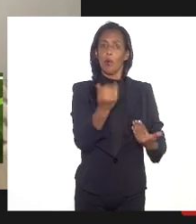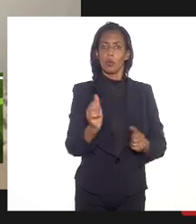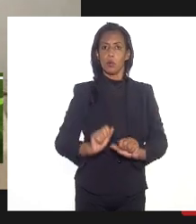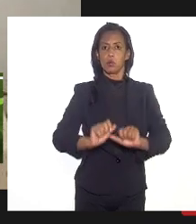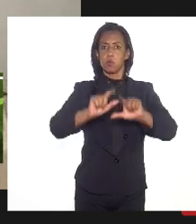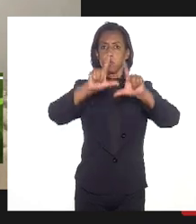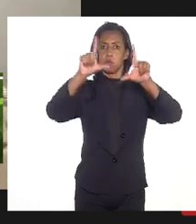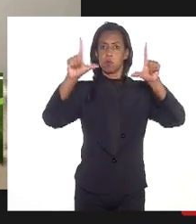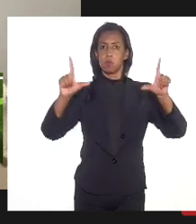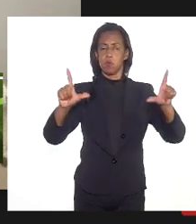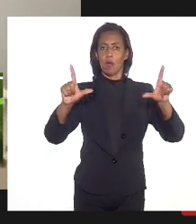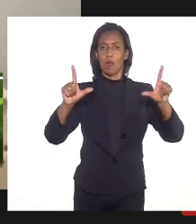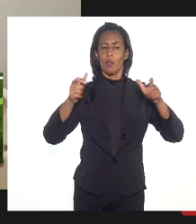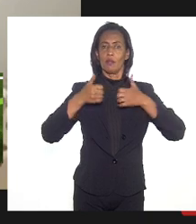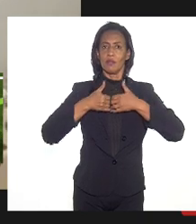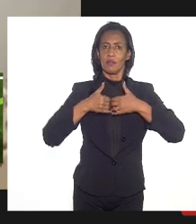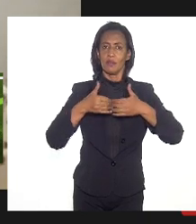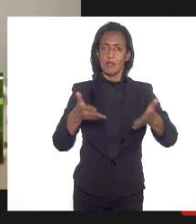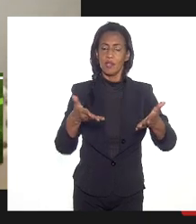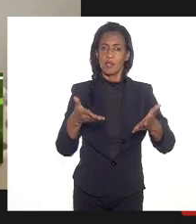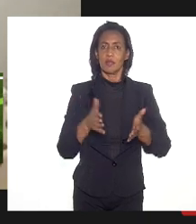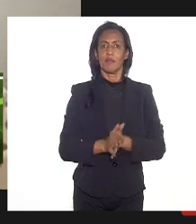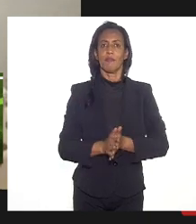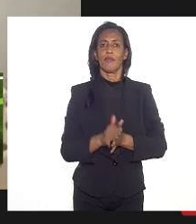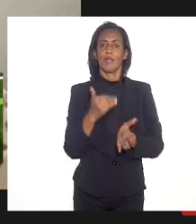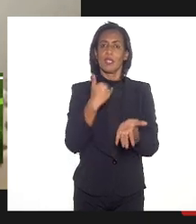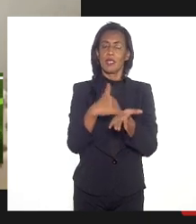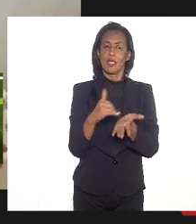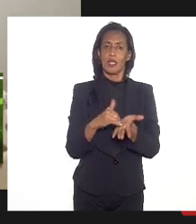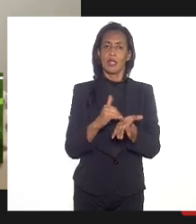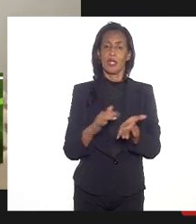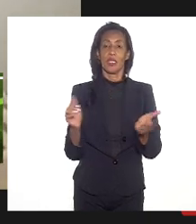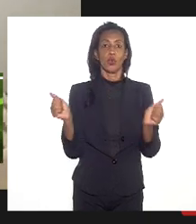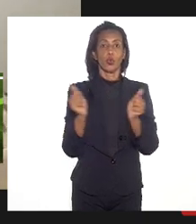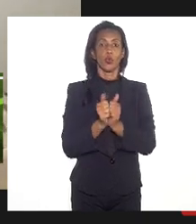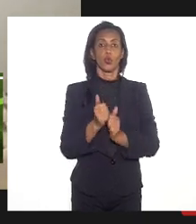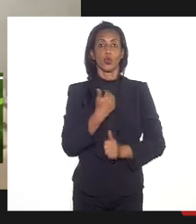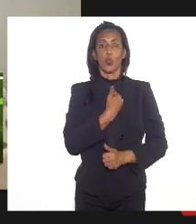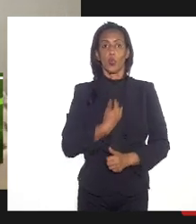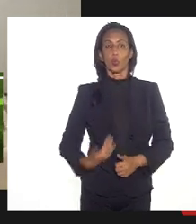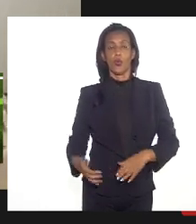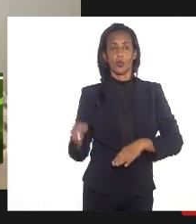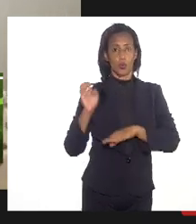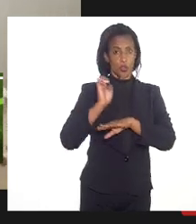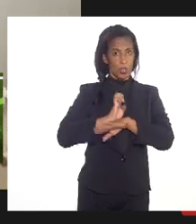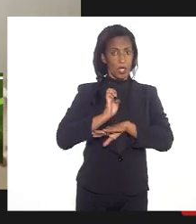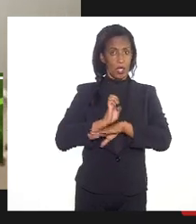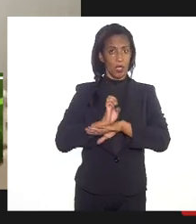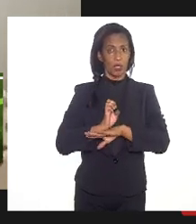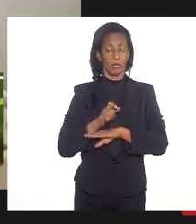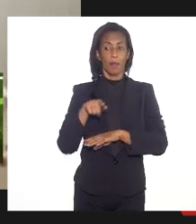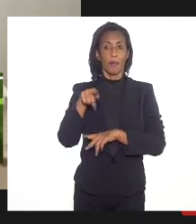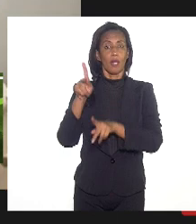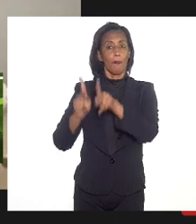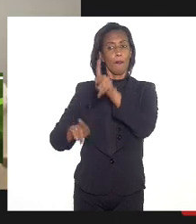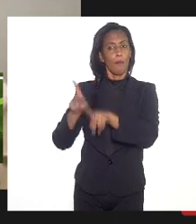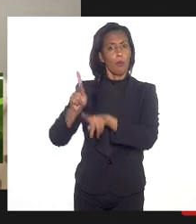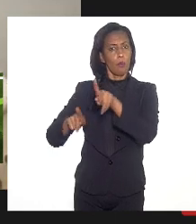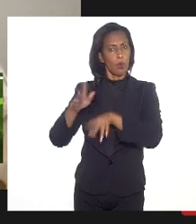apresentar as iniciativas da Secretaria junto ao Governo do Estado para que a